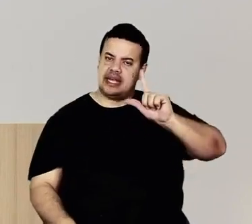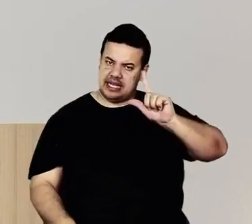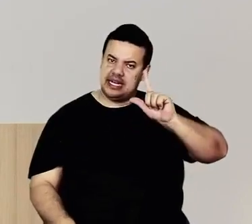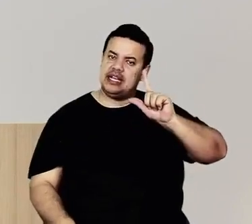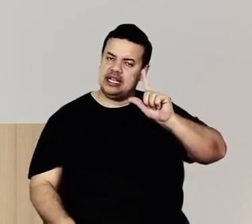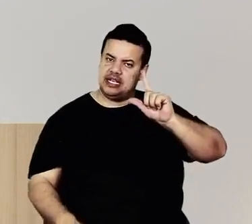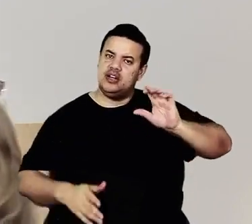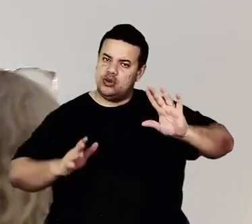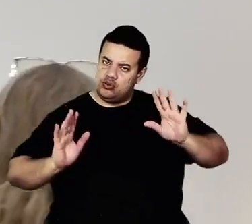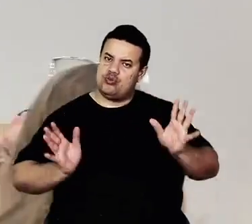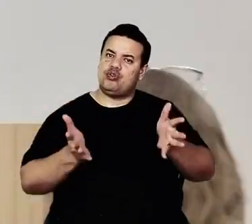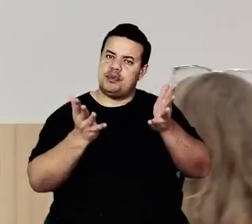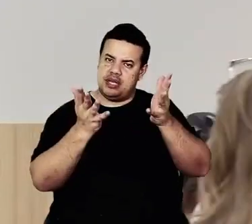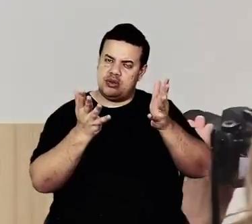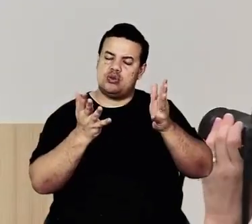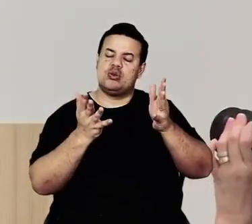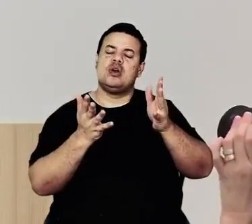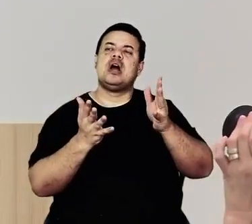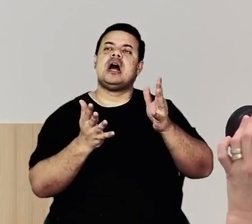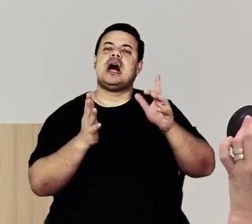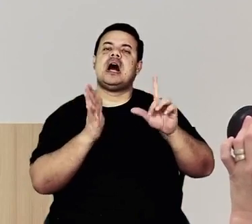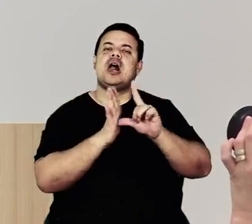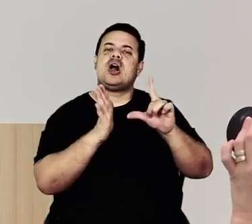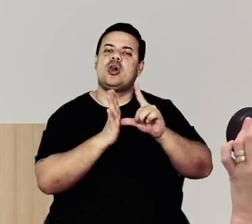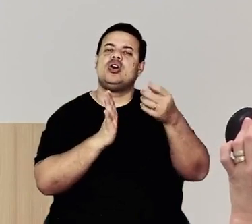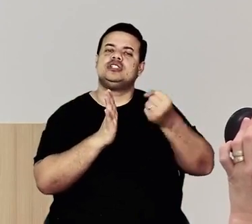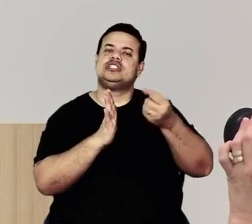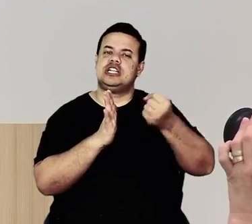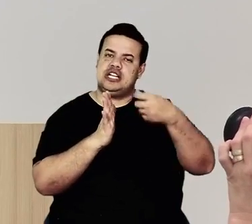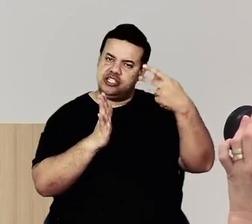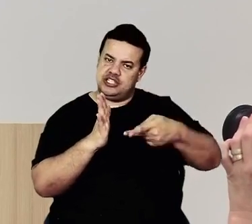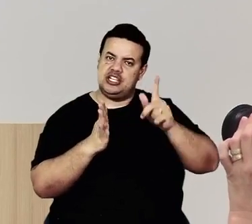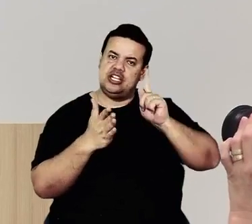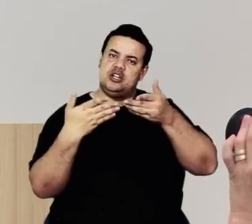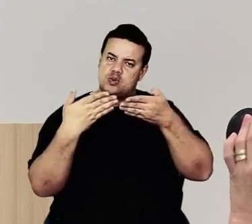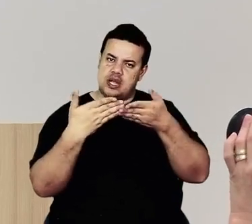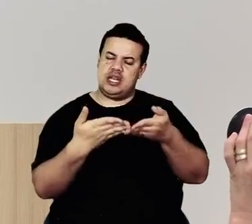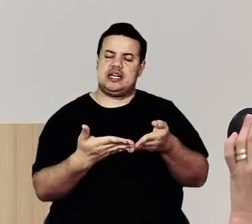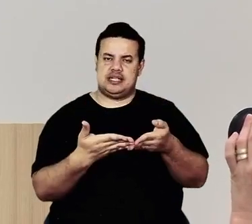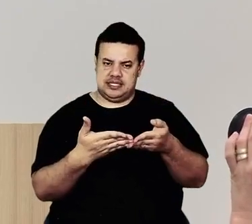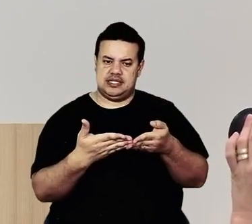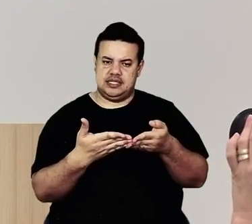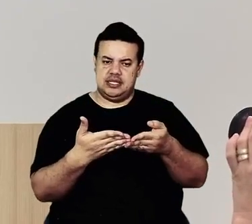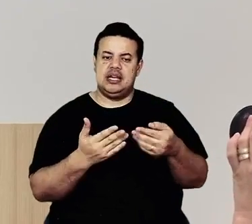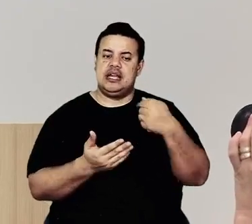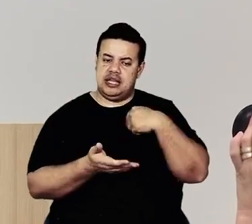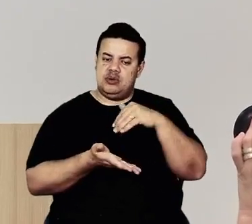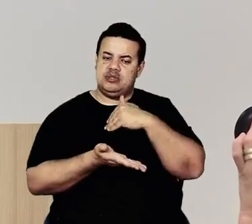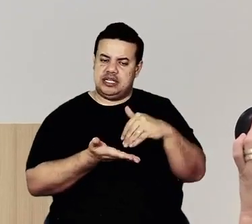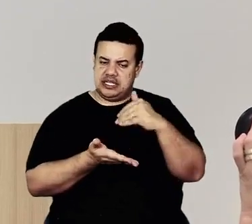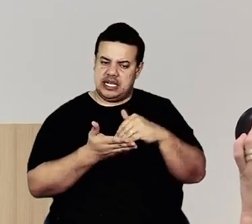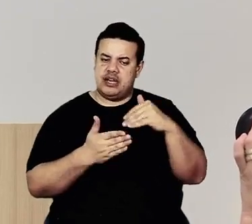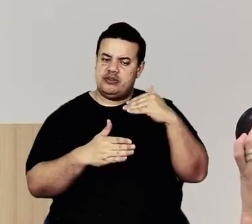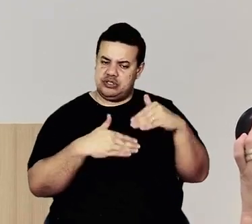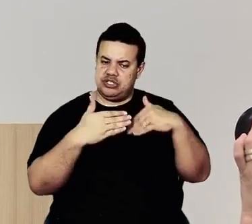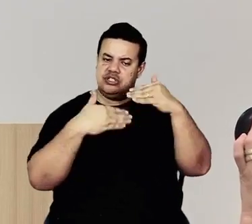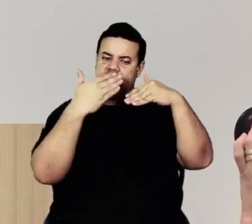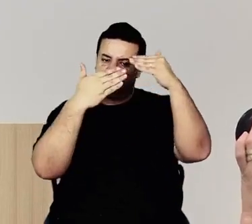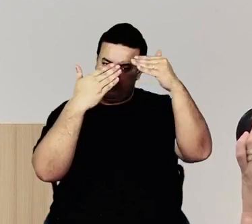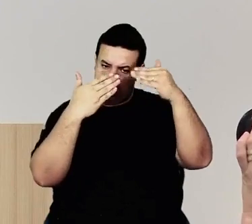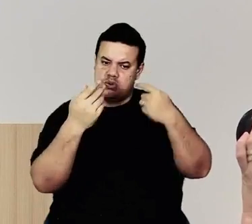Guaíra eu tive a oportunidade ainda enquanto secretário volvimento econômico trabalhei n PL nessa